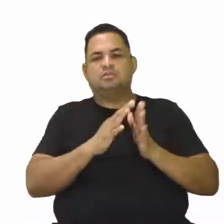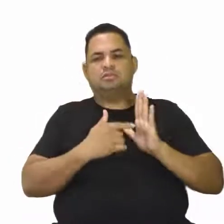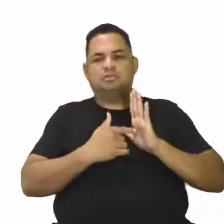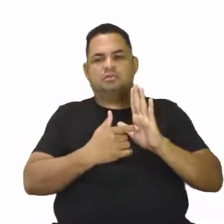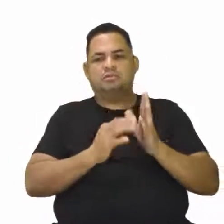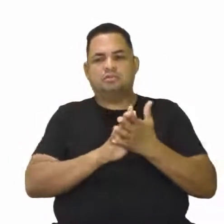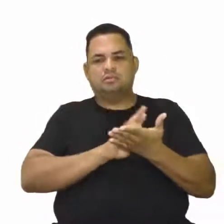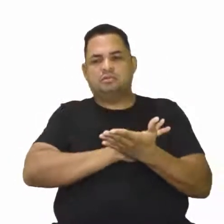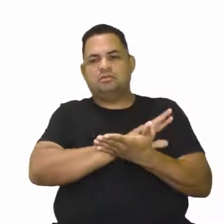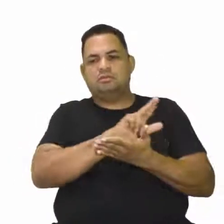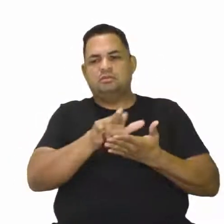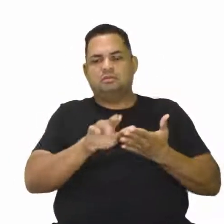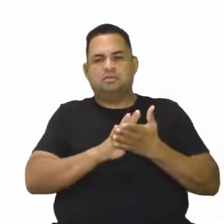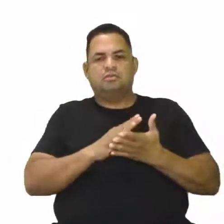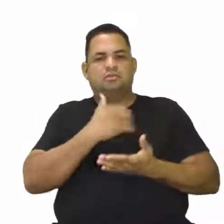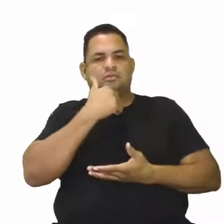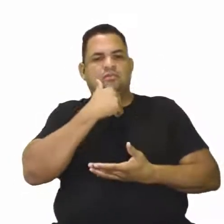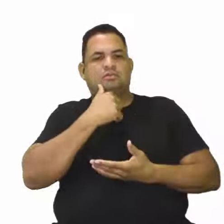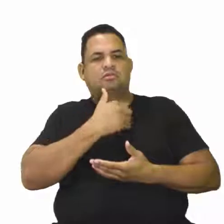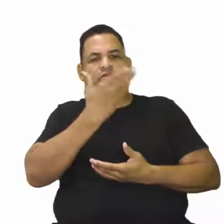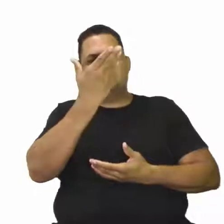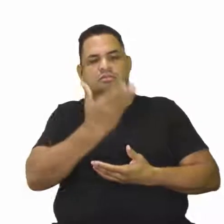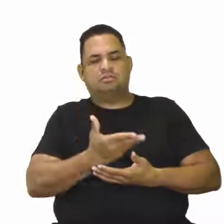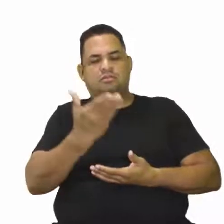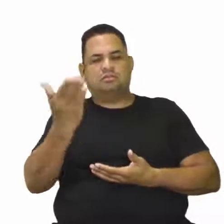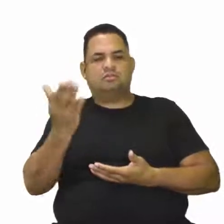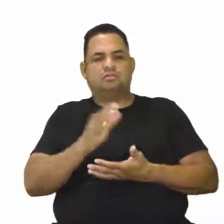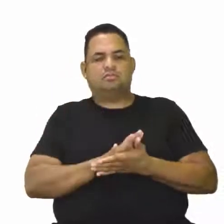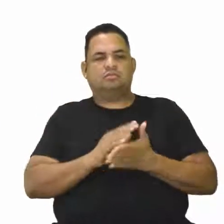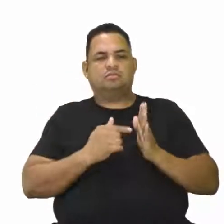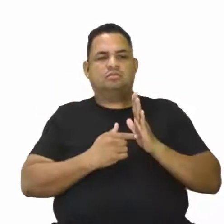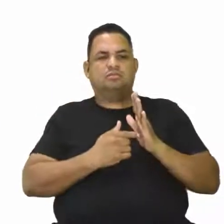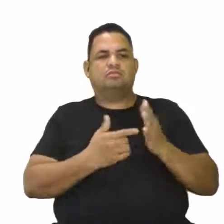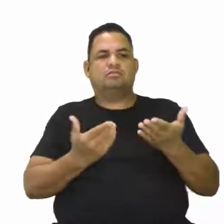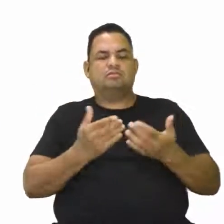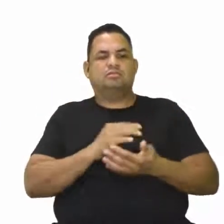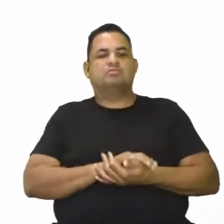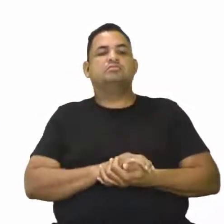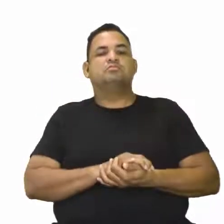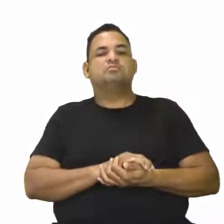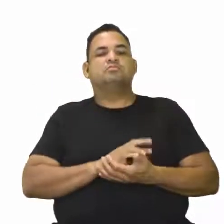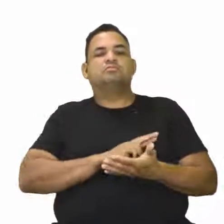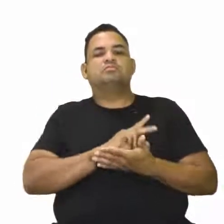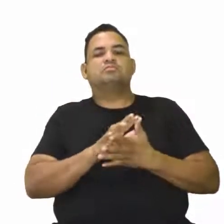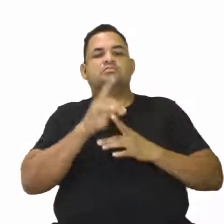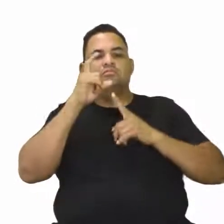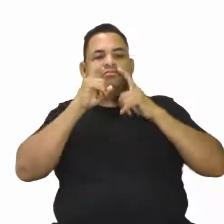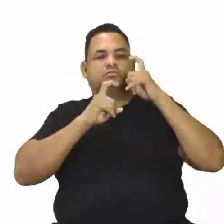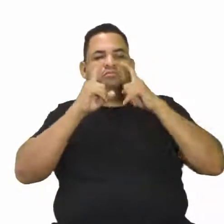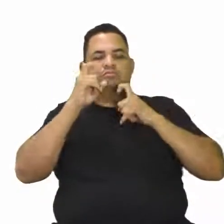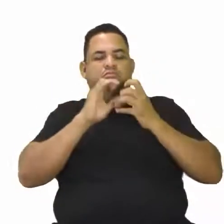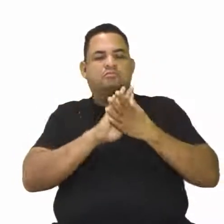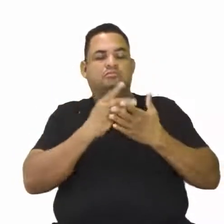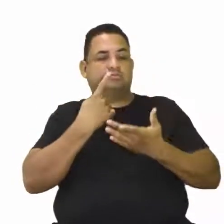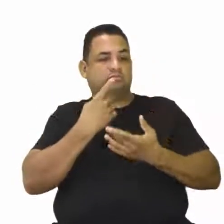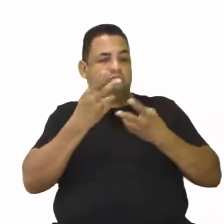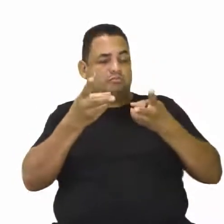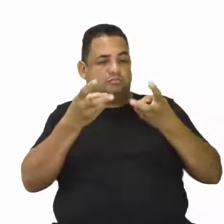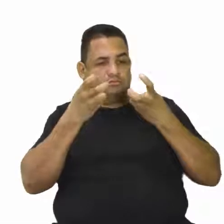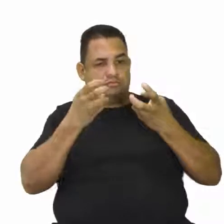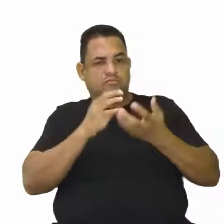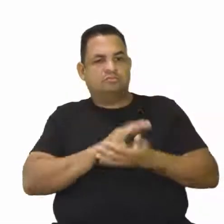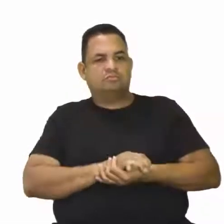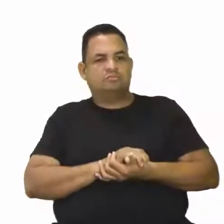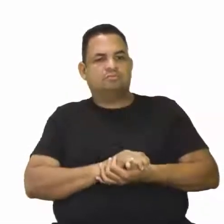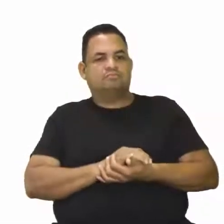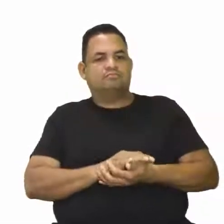trouxemos uma mocinha aí em várias formas, trazendo diversas expressões, aonde a gente pode perceber ali